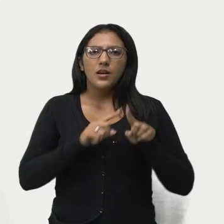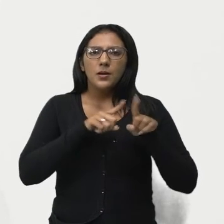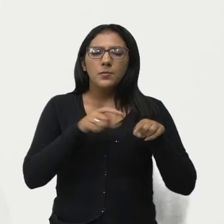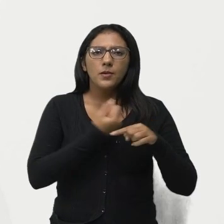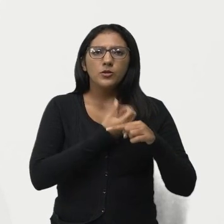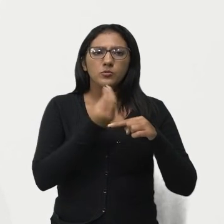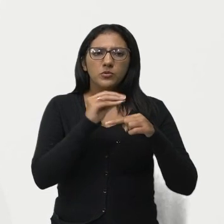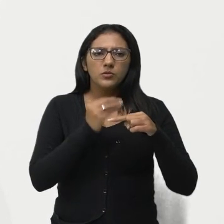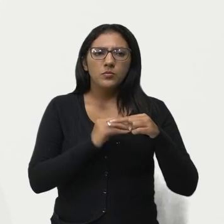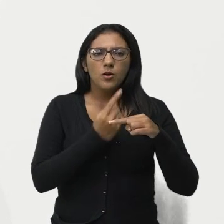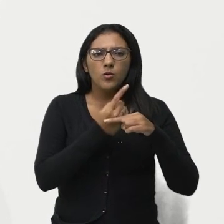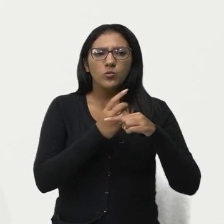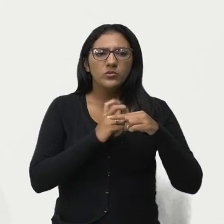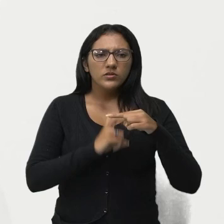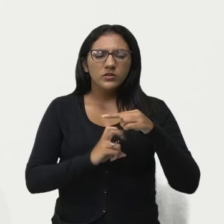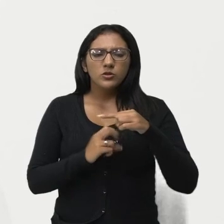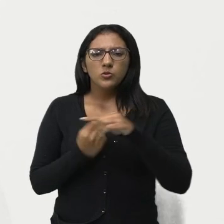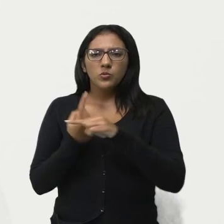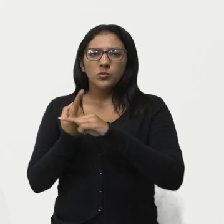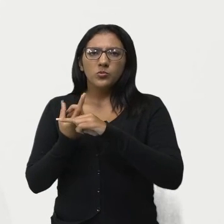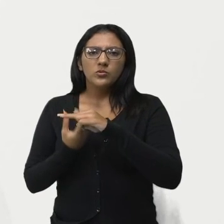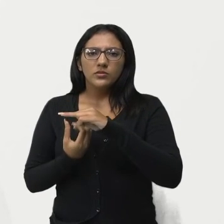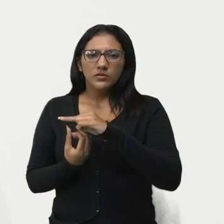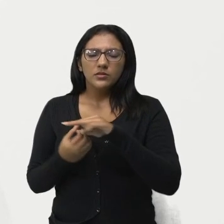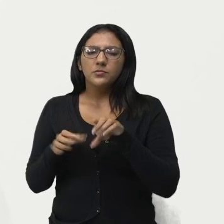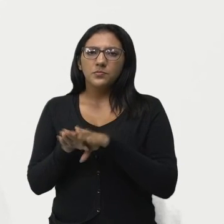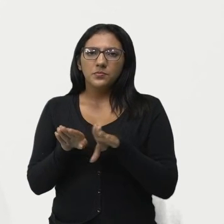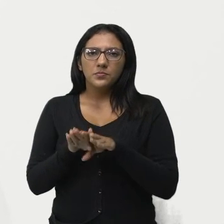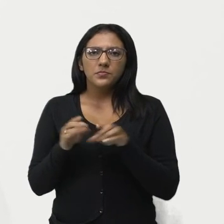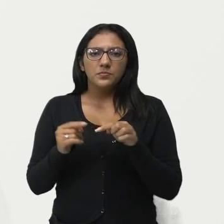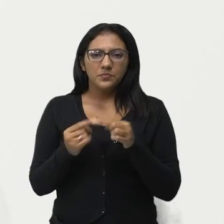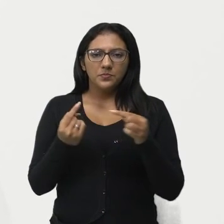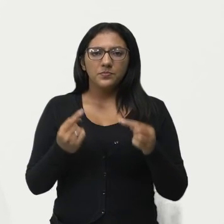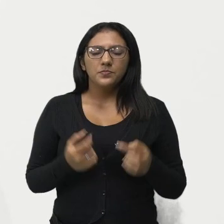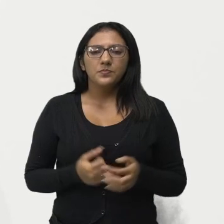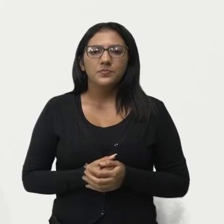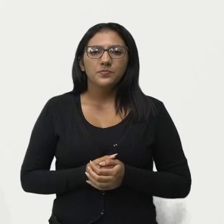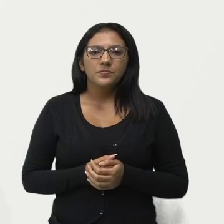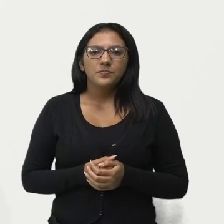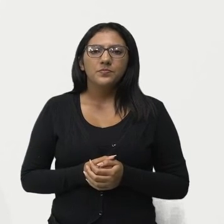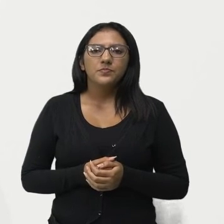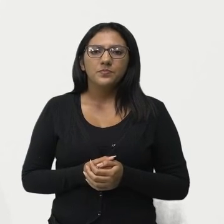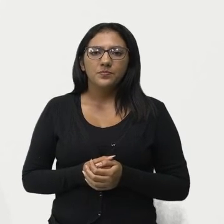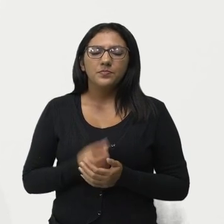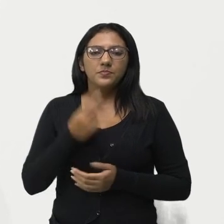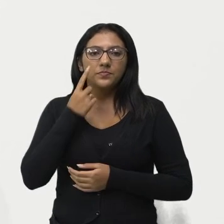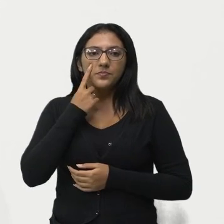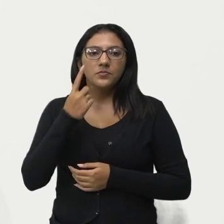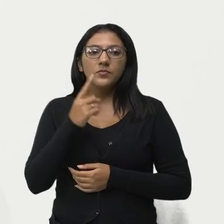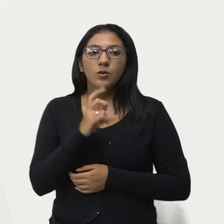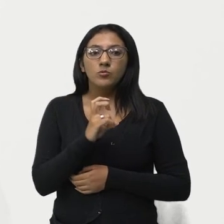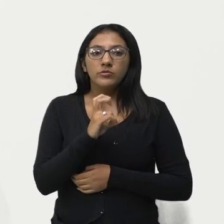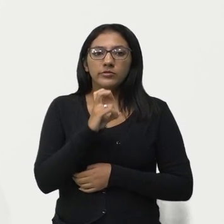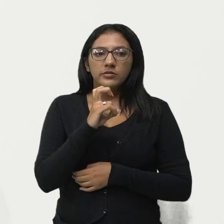é fração, esse outro denominador também é fração. Então, 5 vai vir aqui, ó,